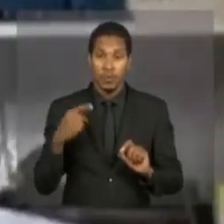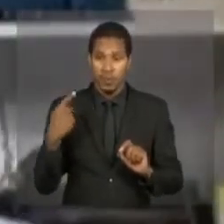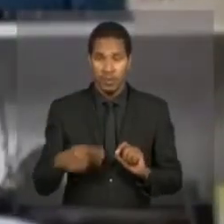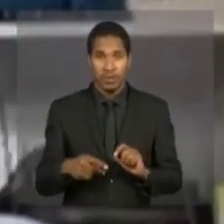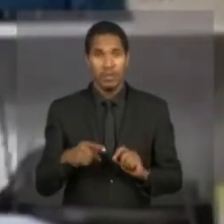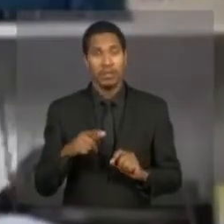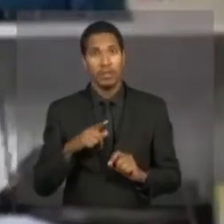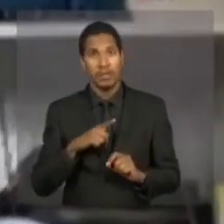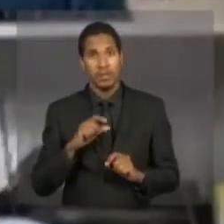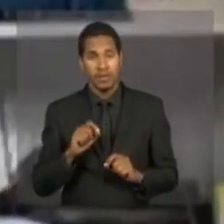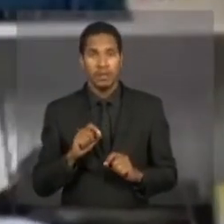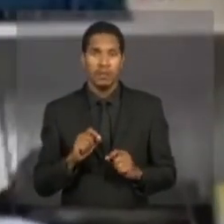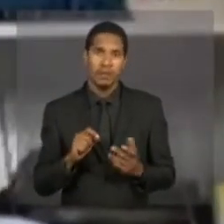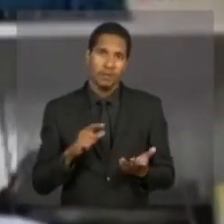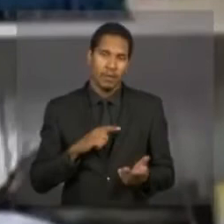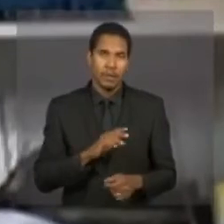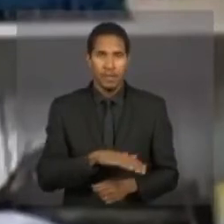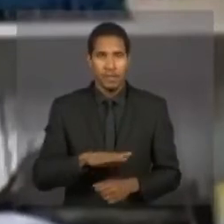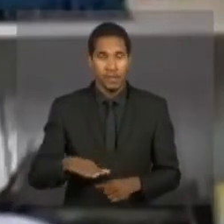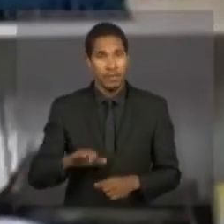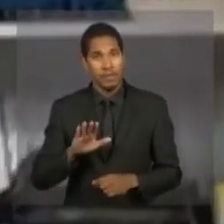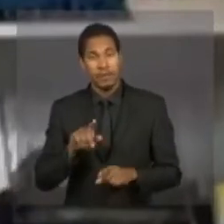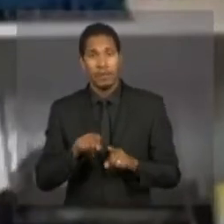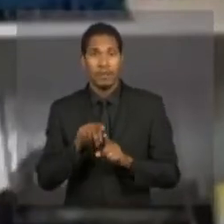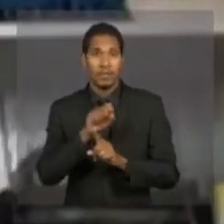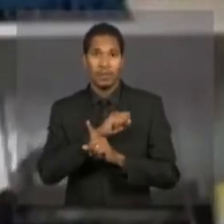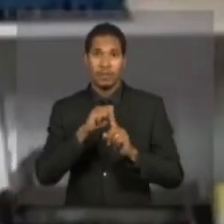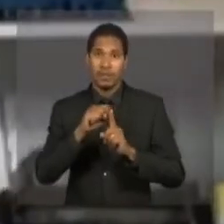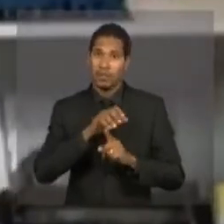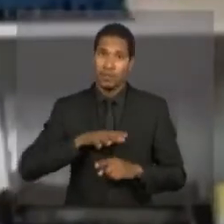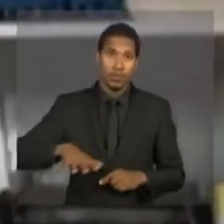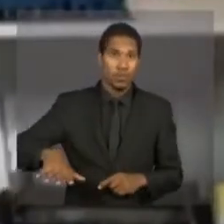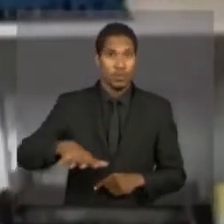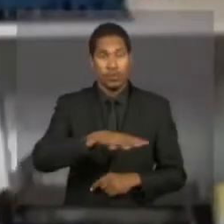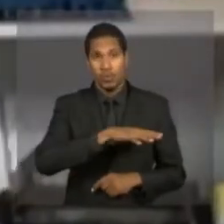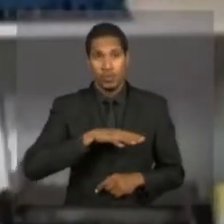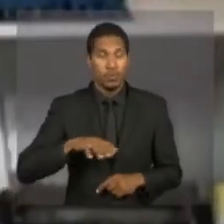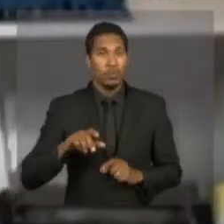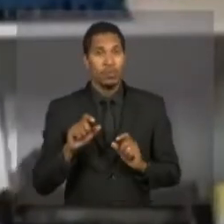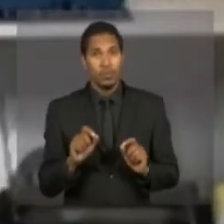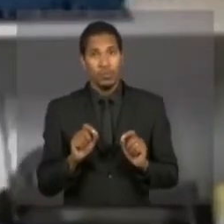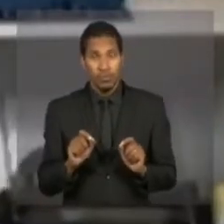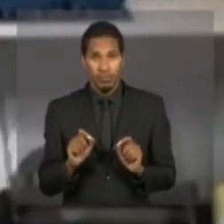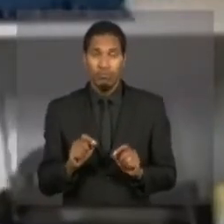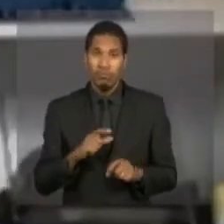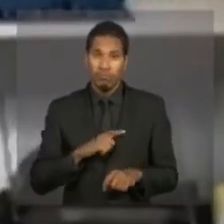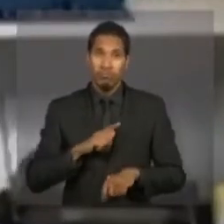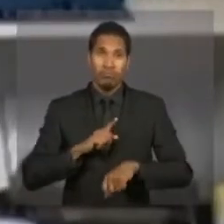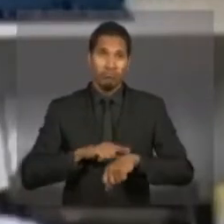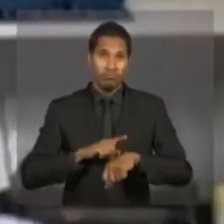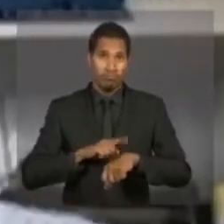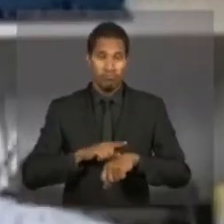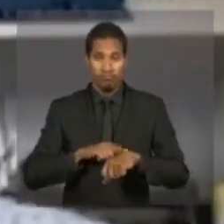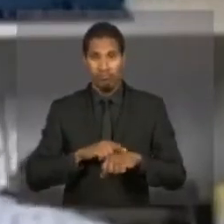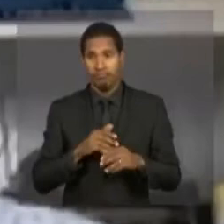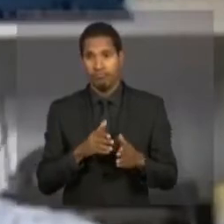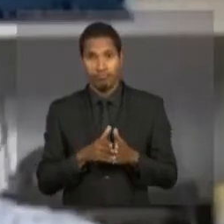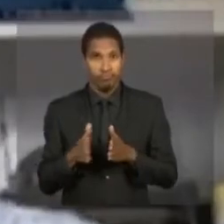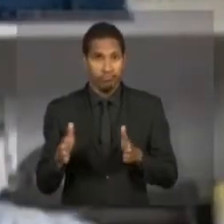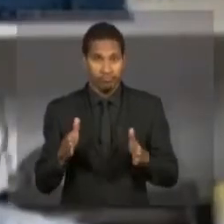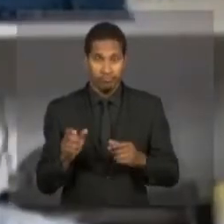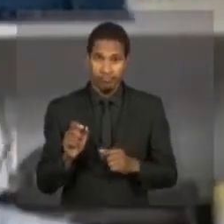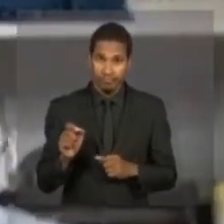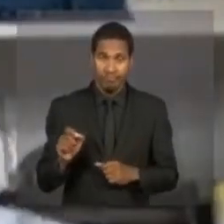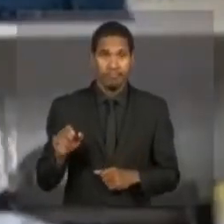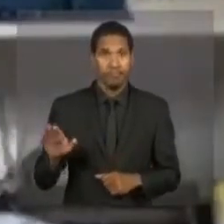expor, não só as crianças, mas a sociedade toda, de um modo geral, a um aumento do contágio, porque as crianças